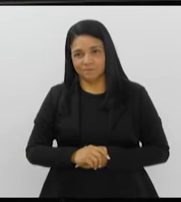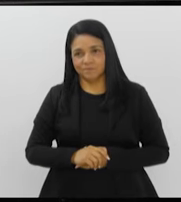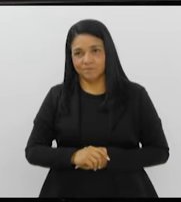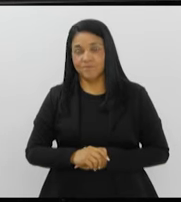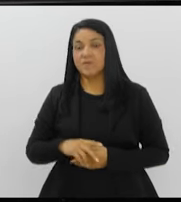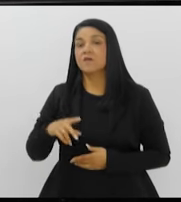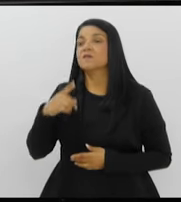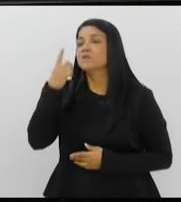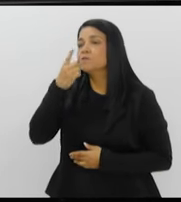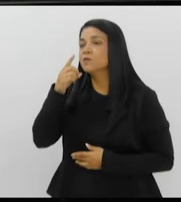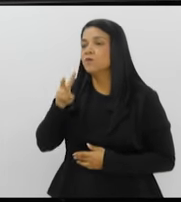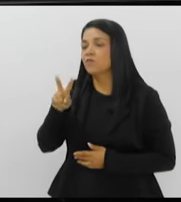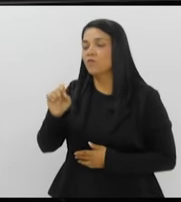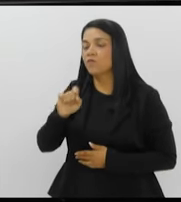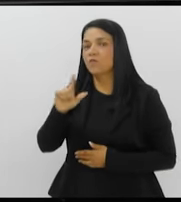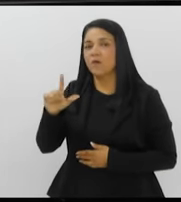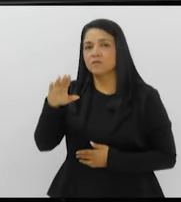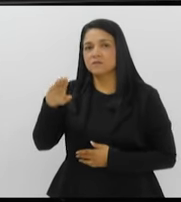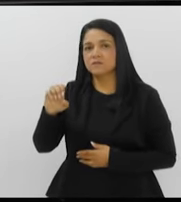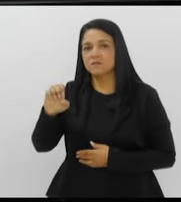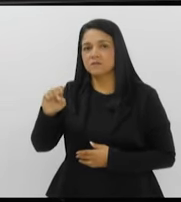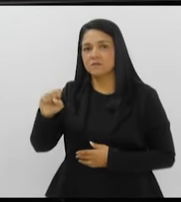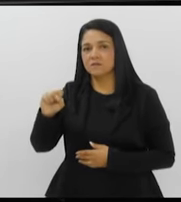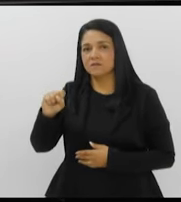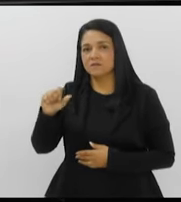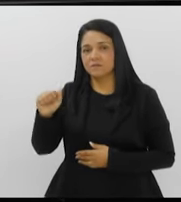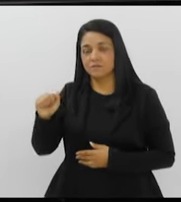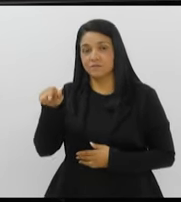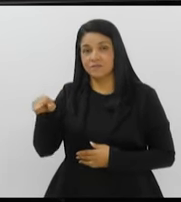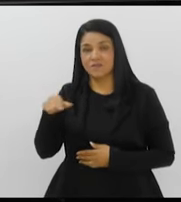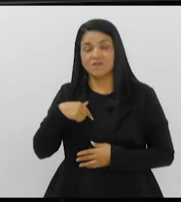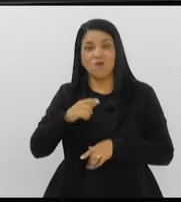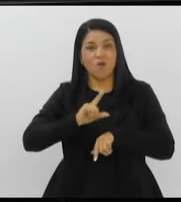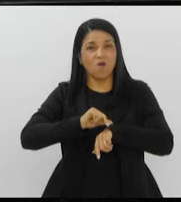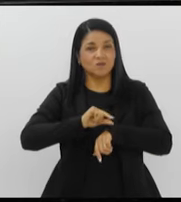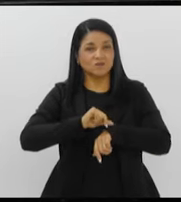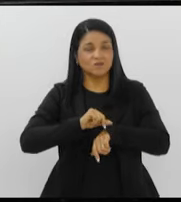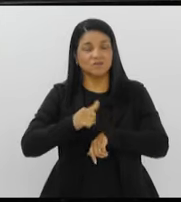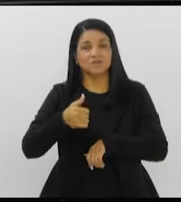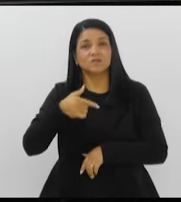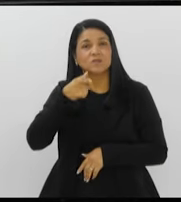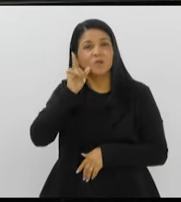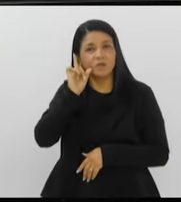Valciasa, quando foi 19 horas e 40 minutos,